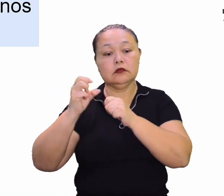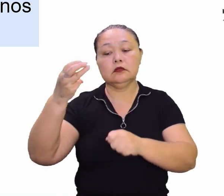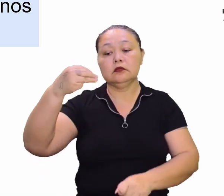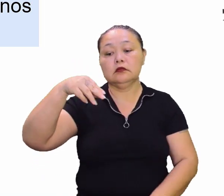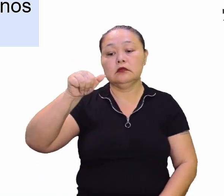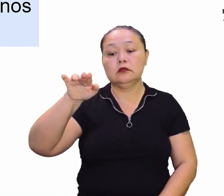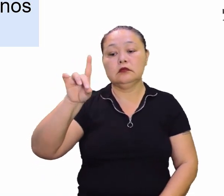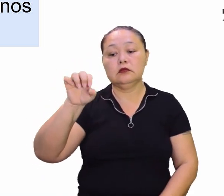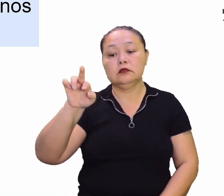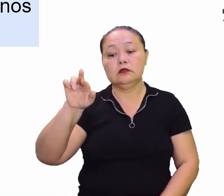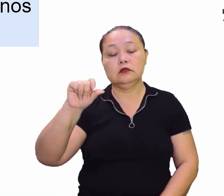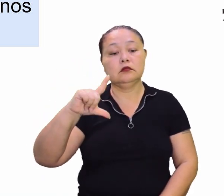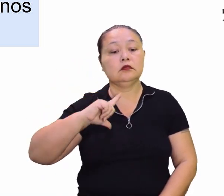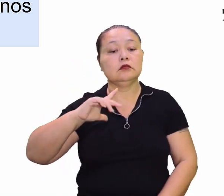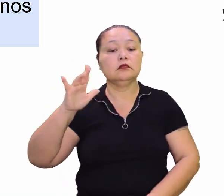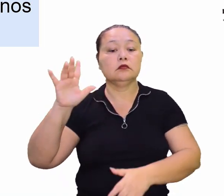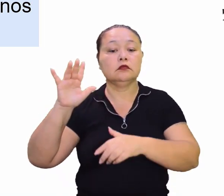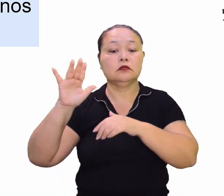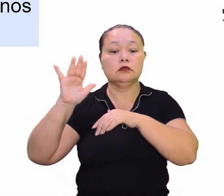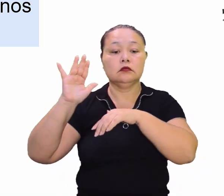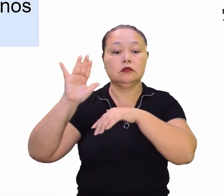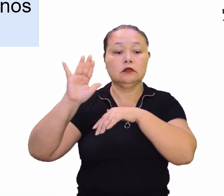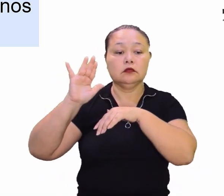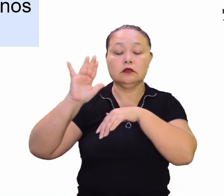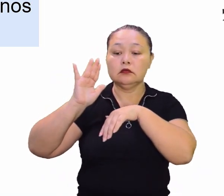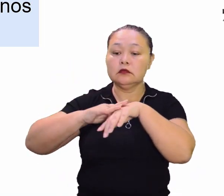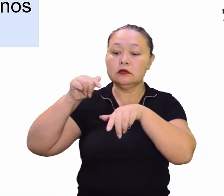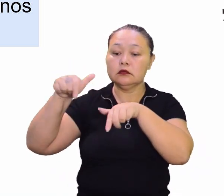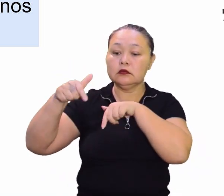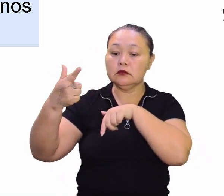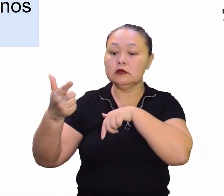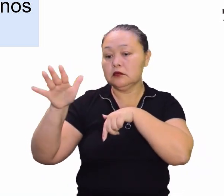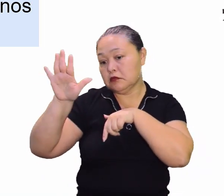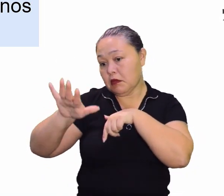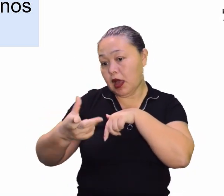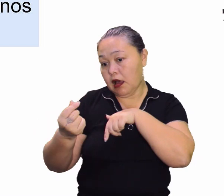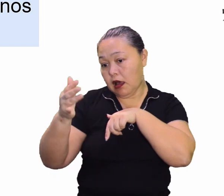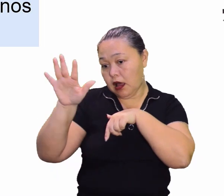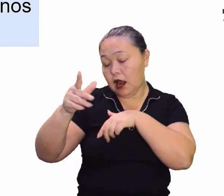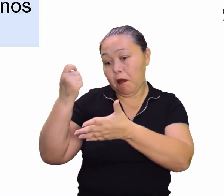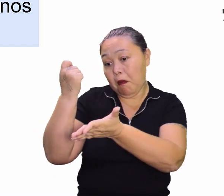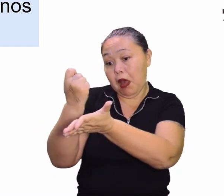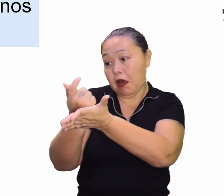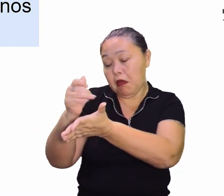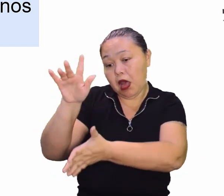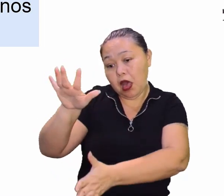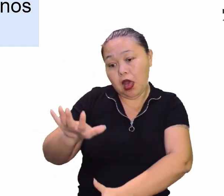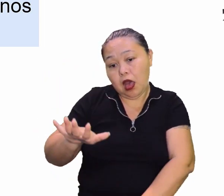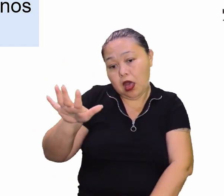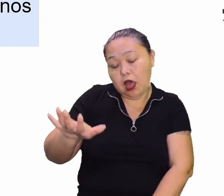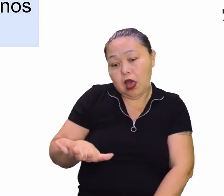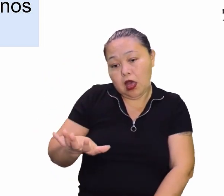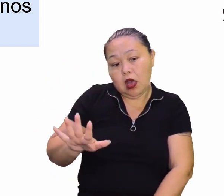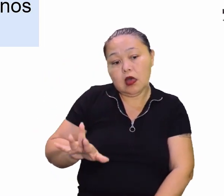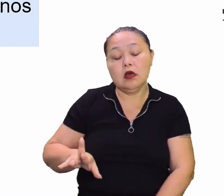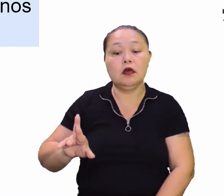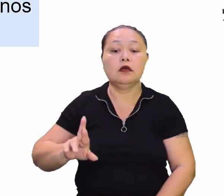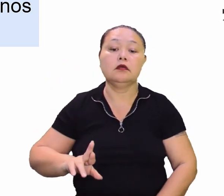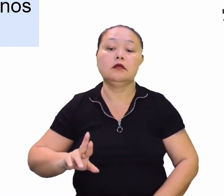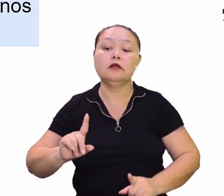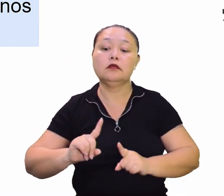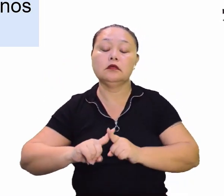maquiladoras. A mão de obra é mais barata, Só que, diferente dos